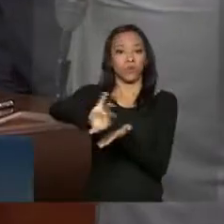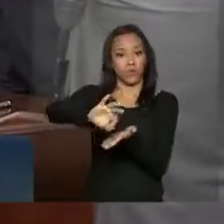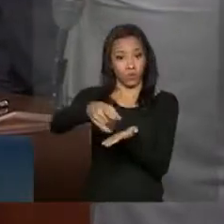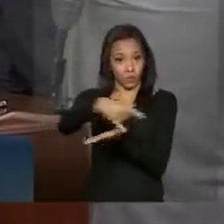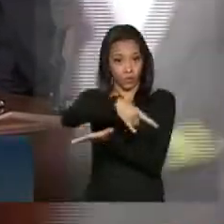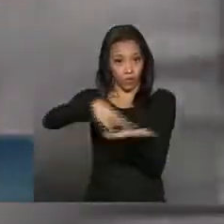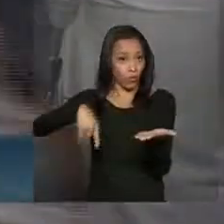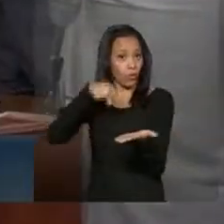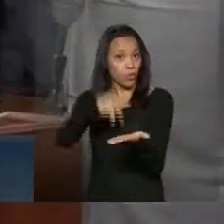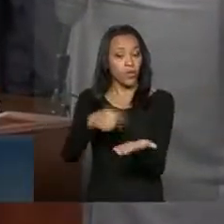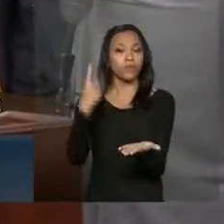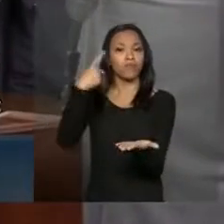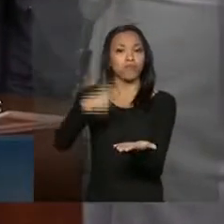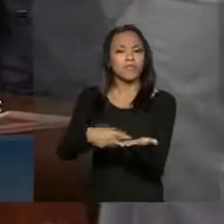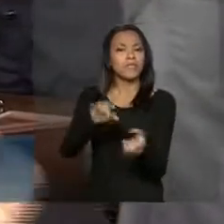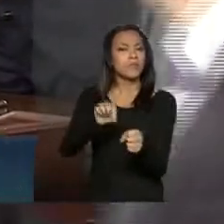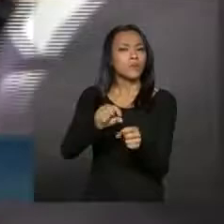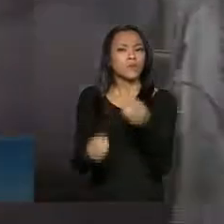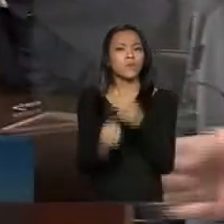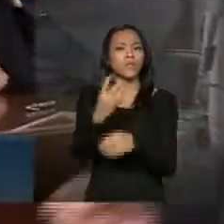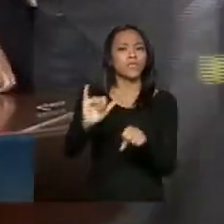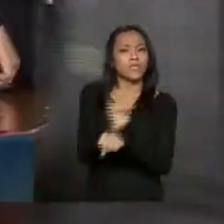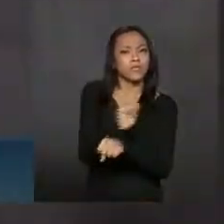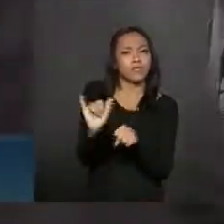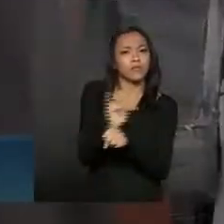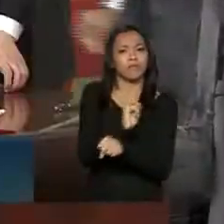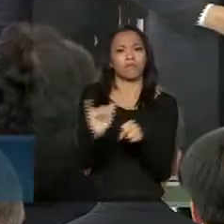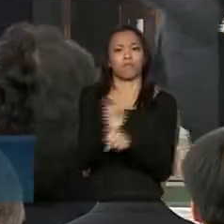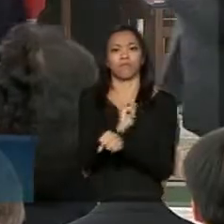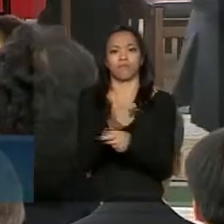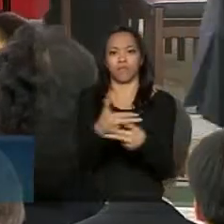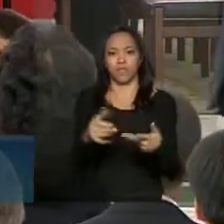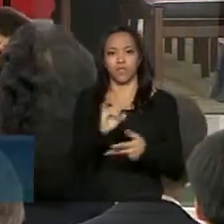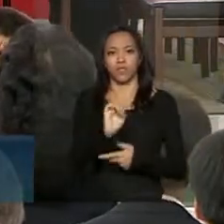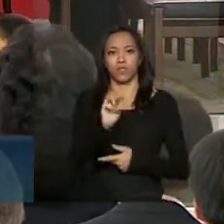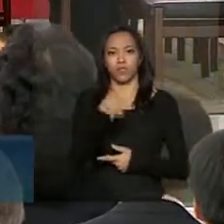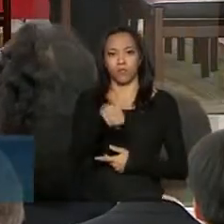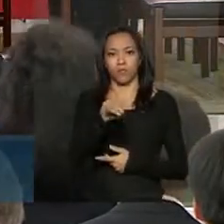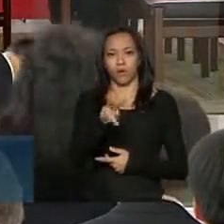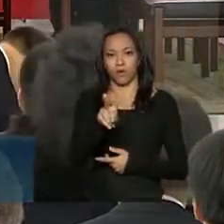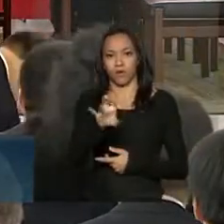cooperação estratégica em soluções fixas e móveis.